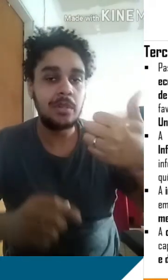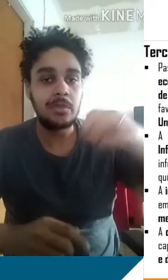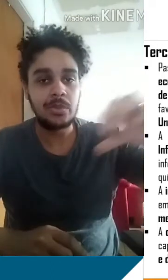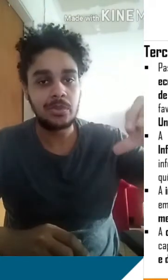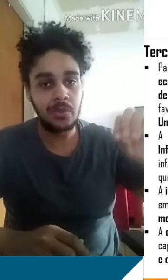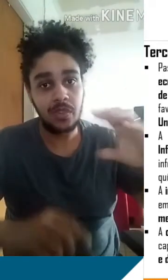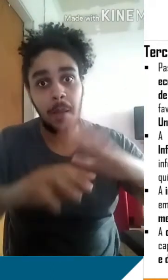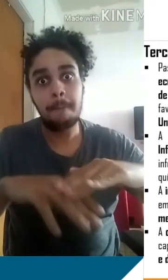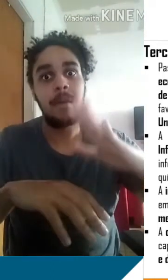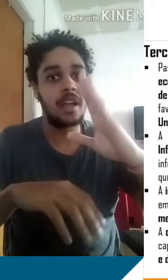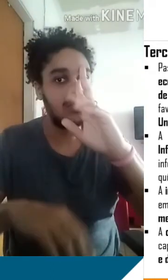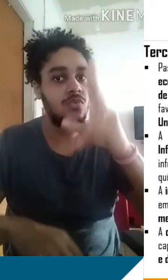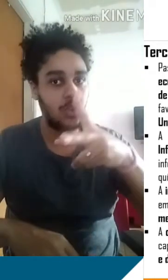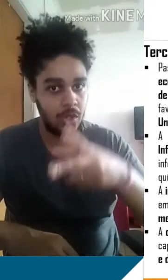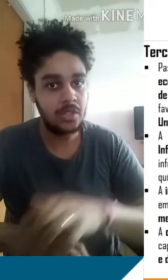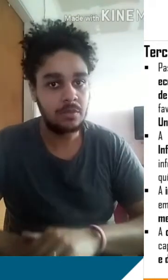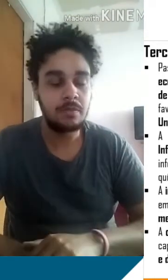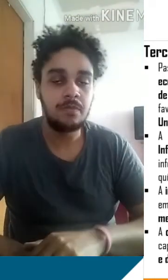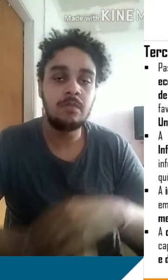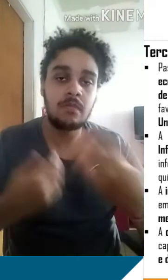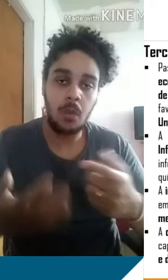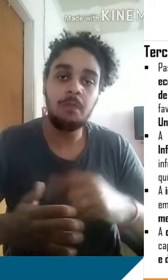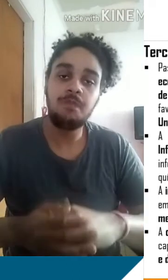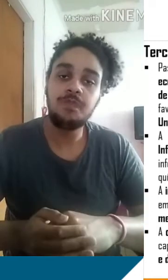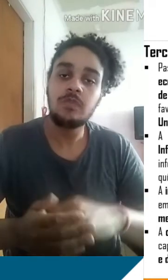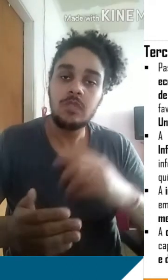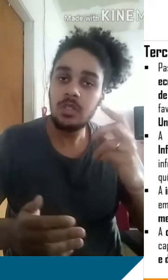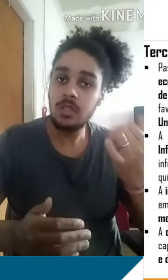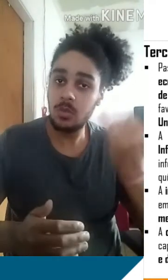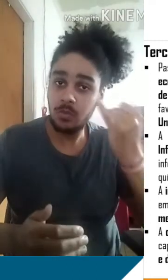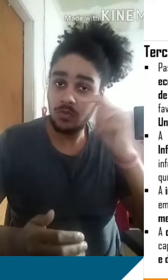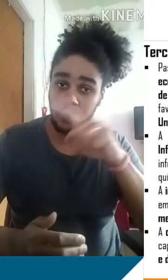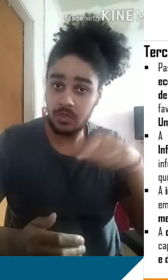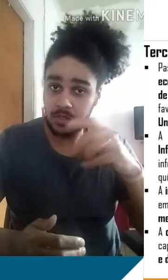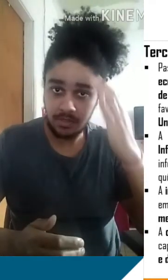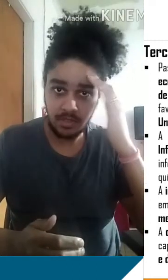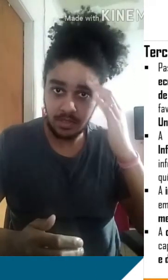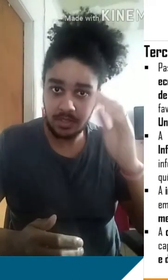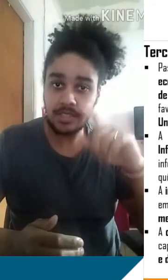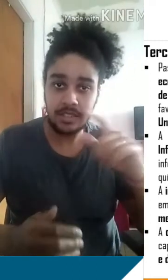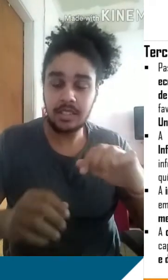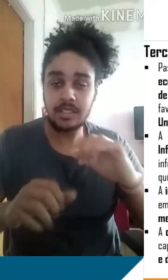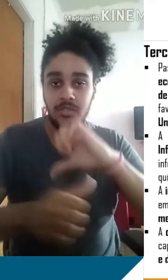revolução técnico-científica ela não se distribui, ela não se espacializa de maneira homogênea. Tá? Você vai ter